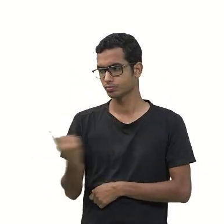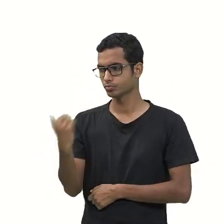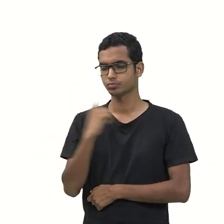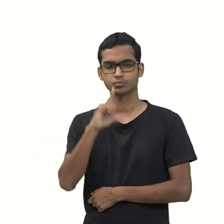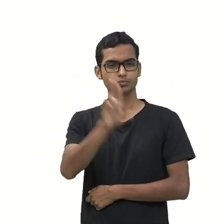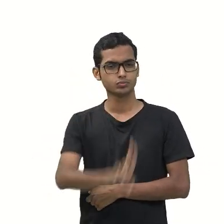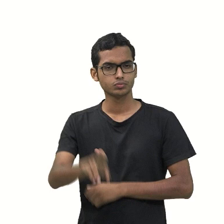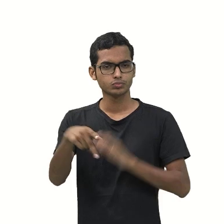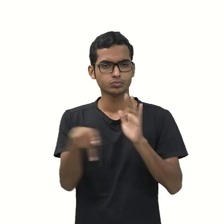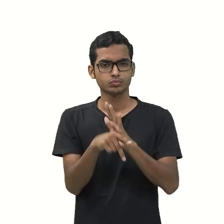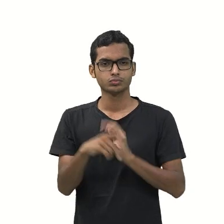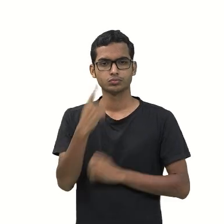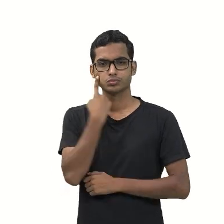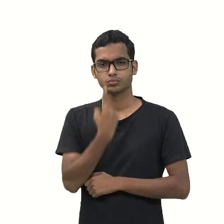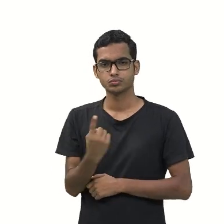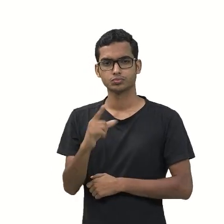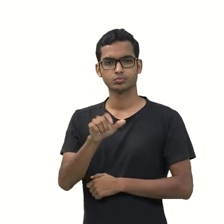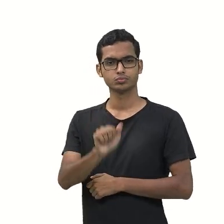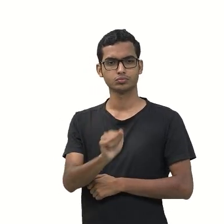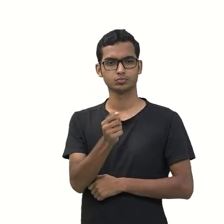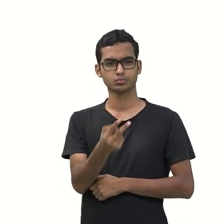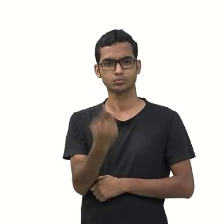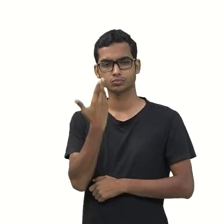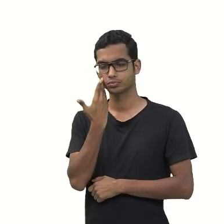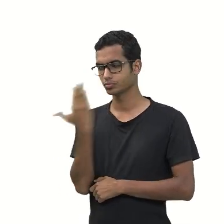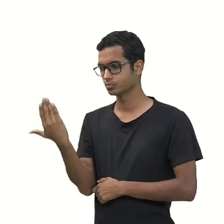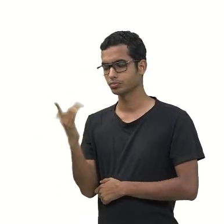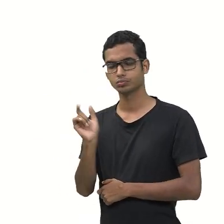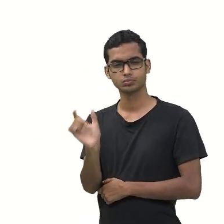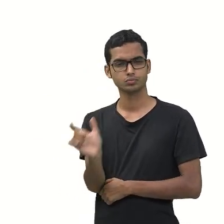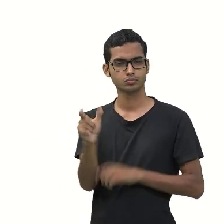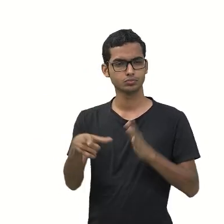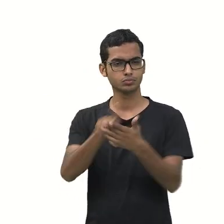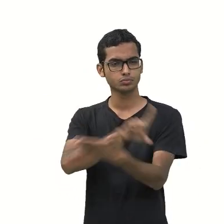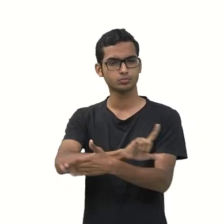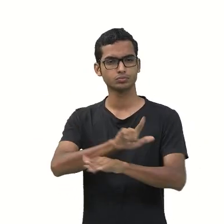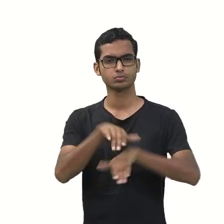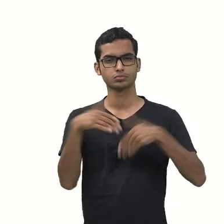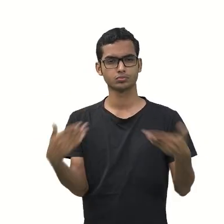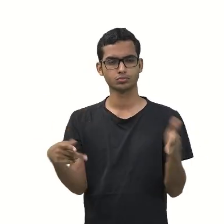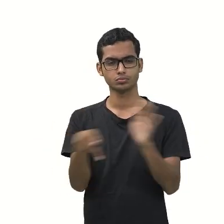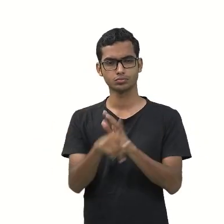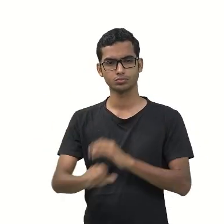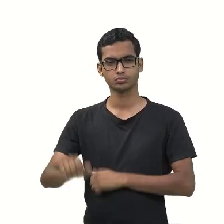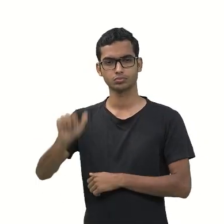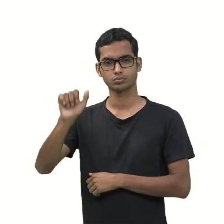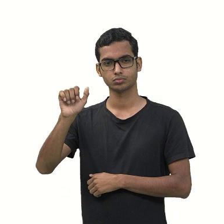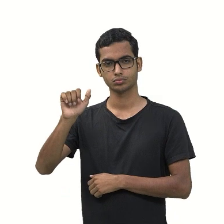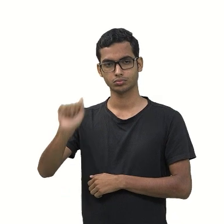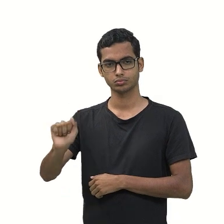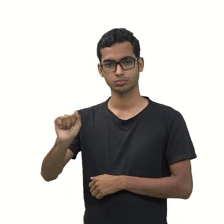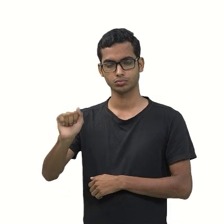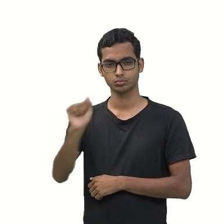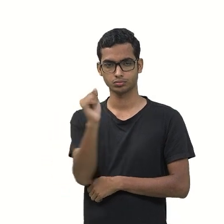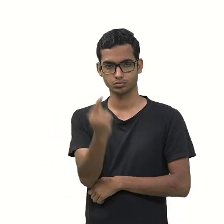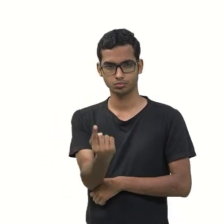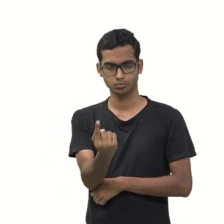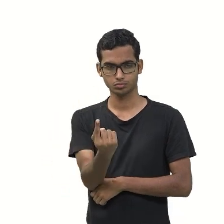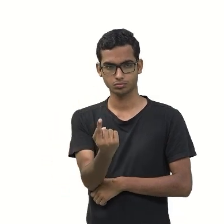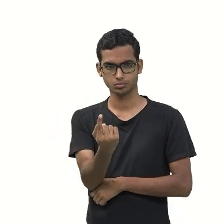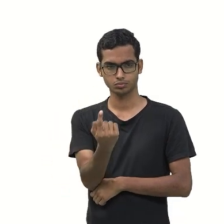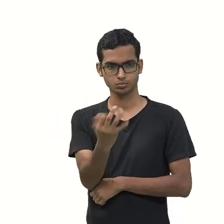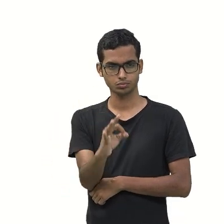usar A2, quem é o termo anterior ao A2? É o A1, tá bom?